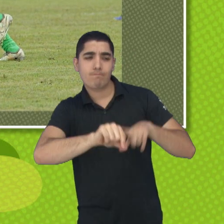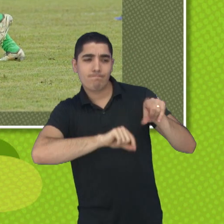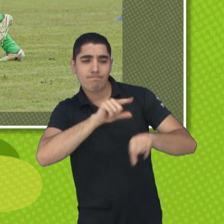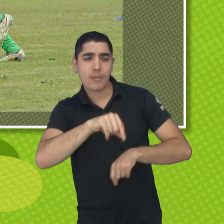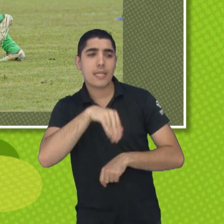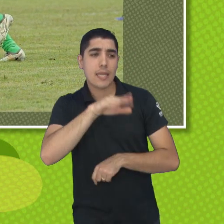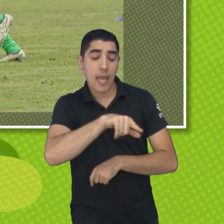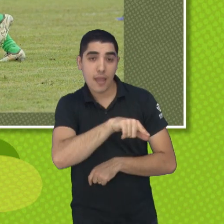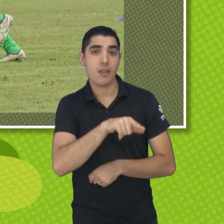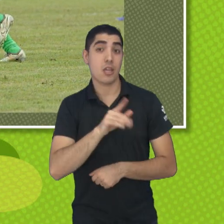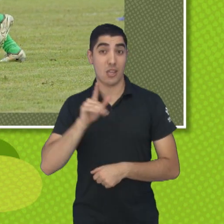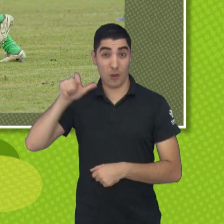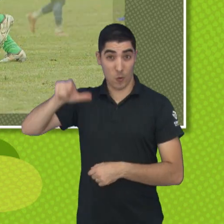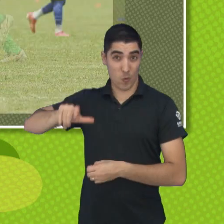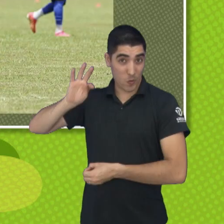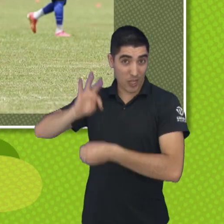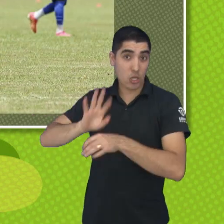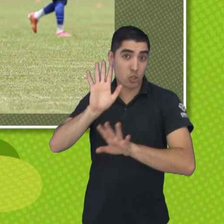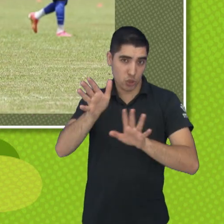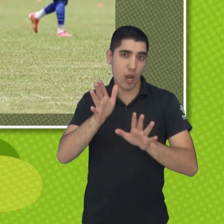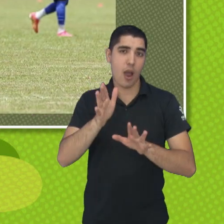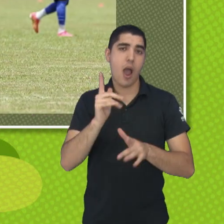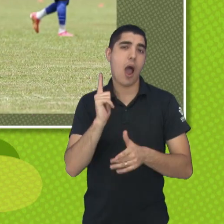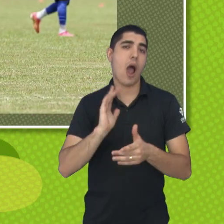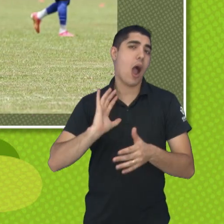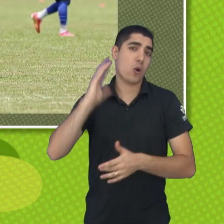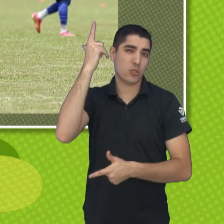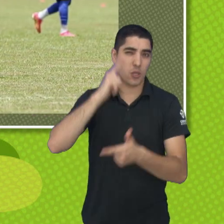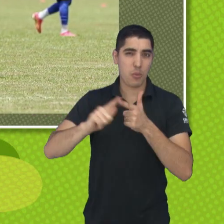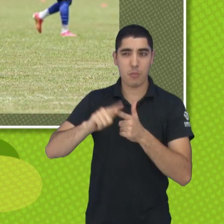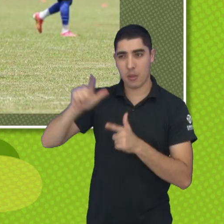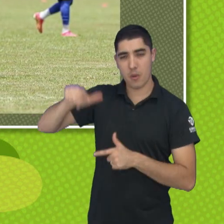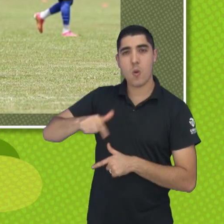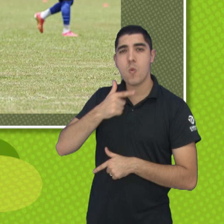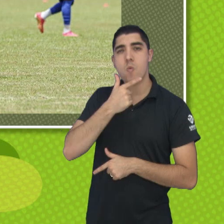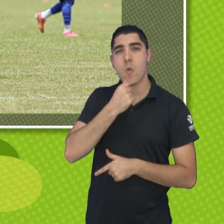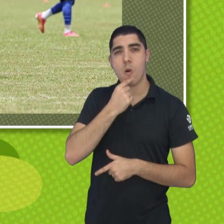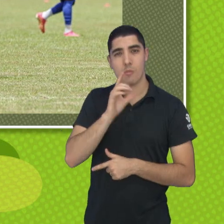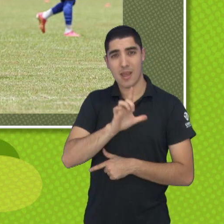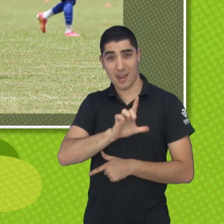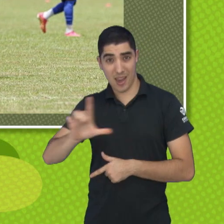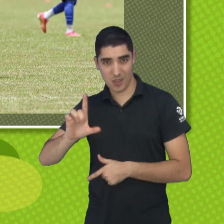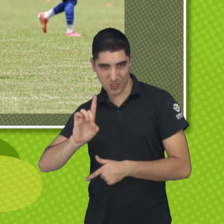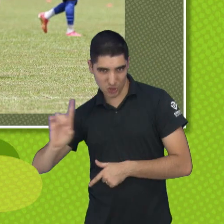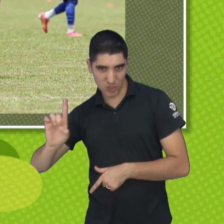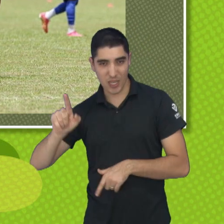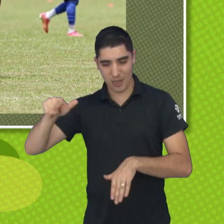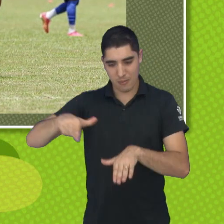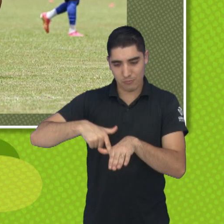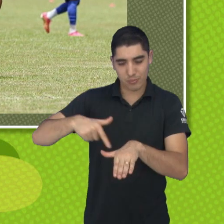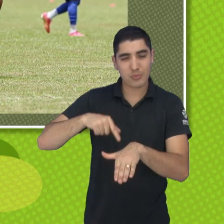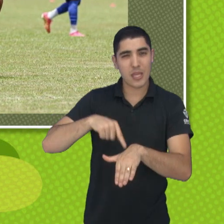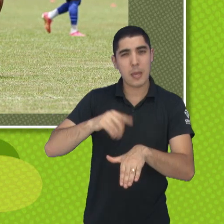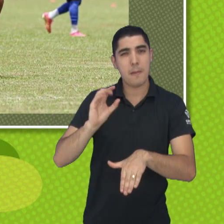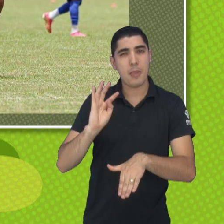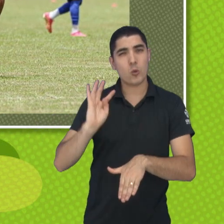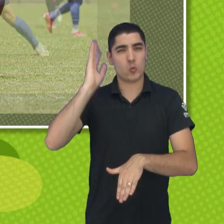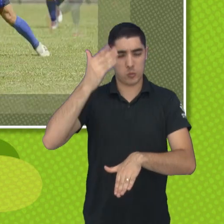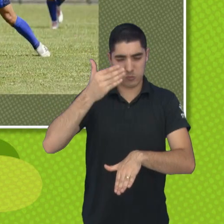o Ricardo Costa teve esse problema com o lateral direito, que teve uma fissura no pé, que está fora do time, então ele vai ter que juntar as peças